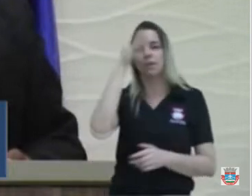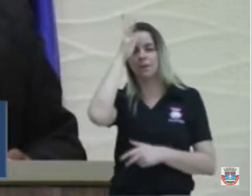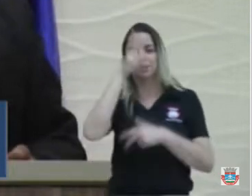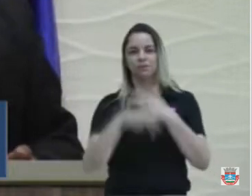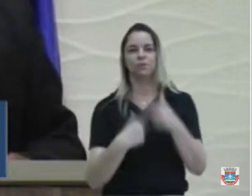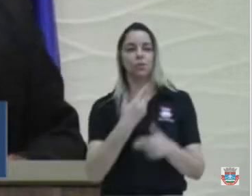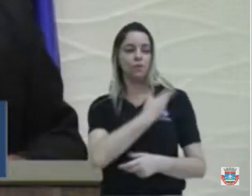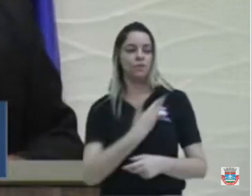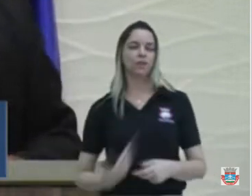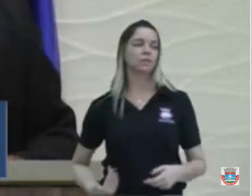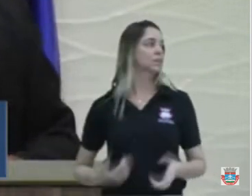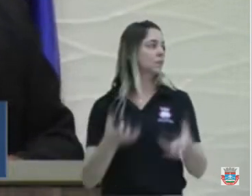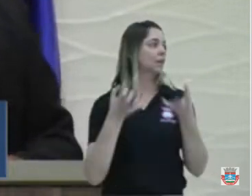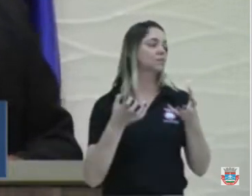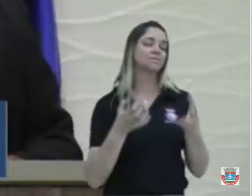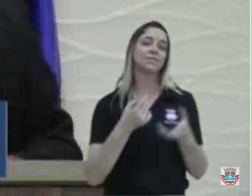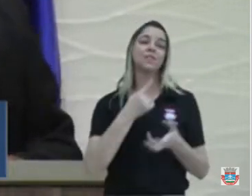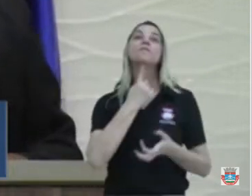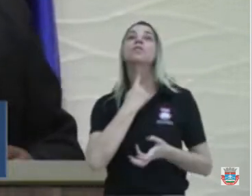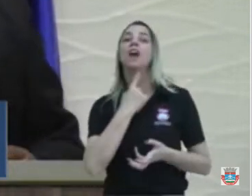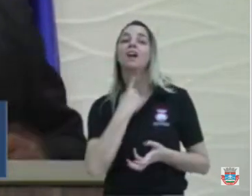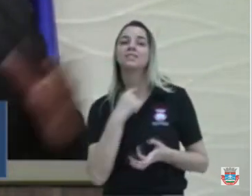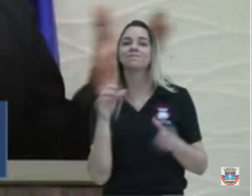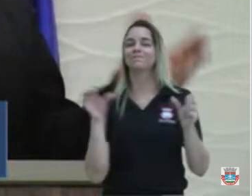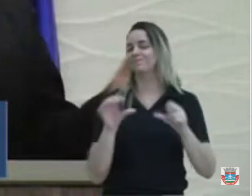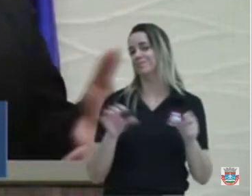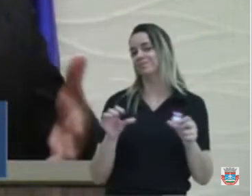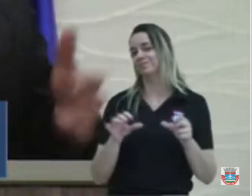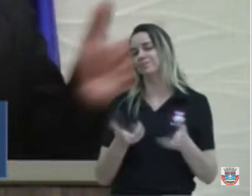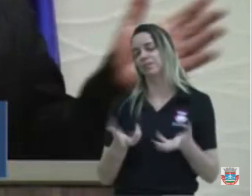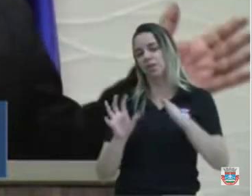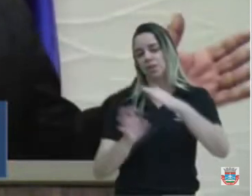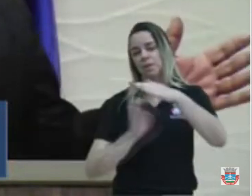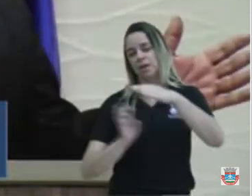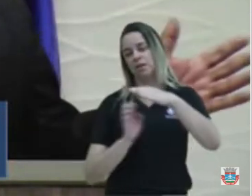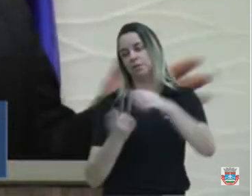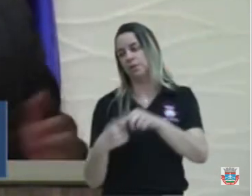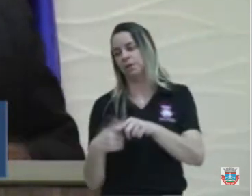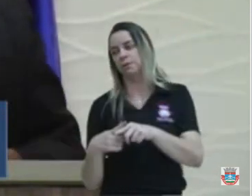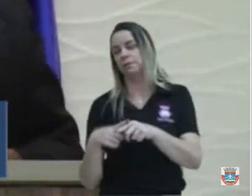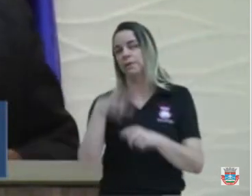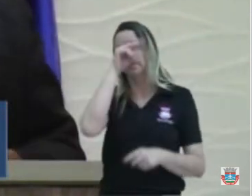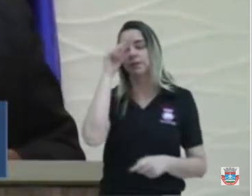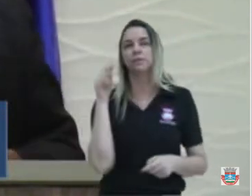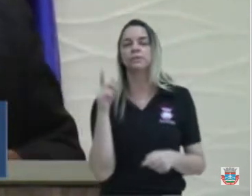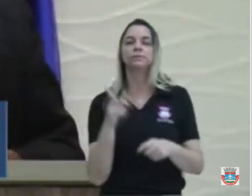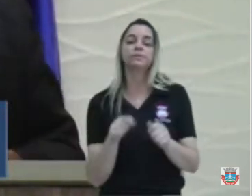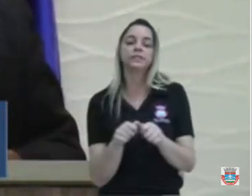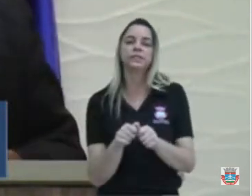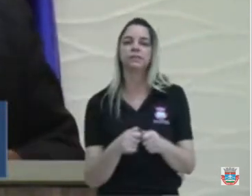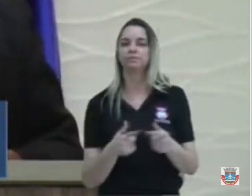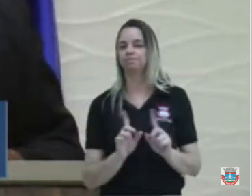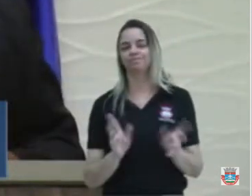do governo queria, com uma vontade que era para o empresário. E a prefeitura, no momento, não fazer. E